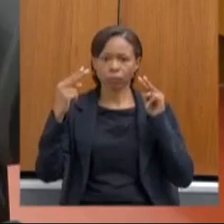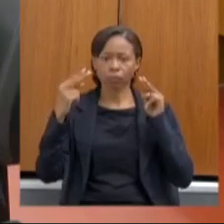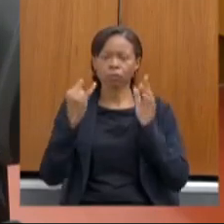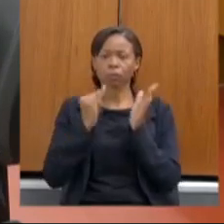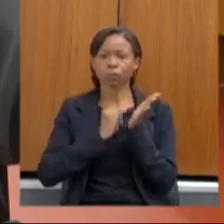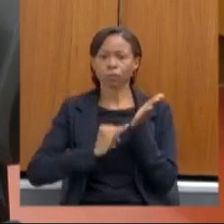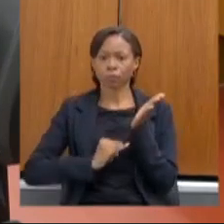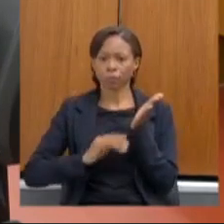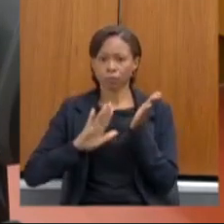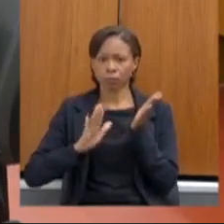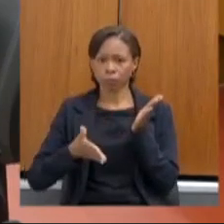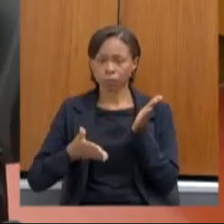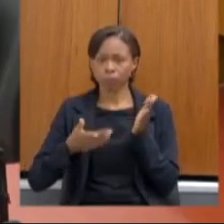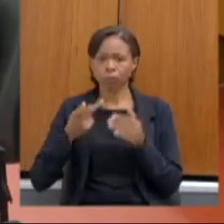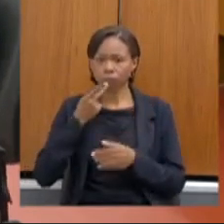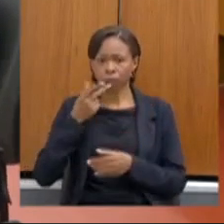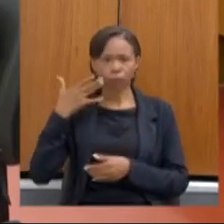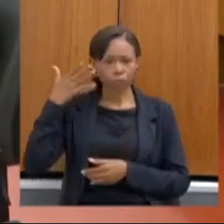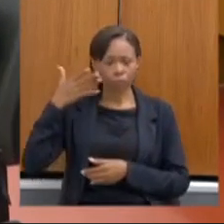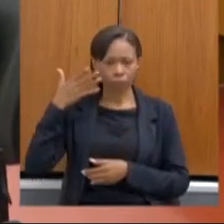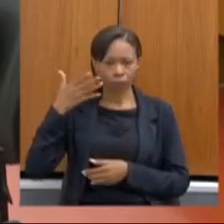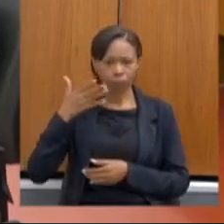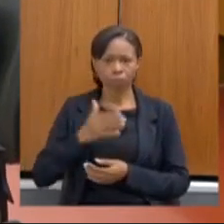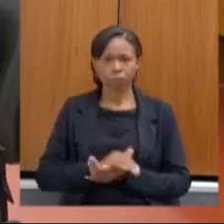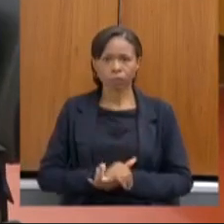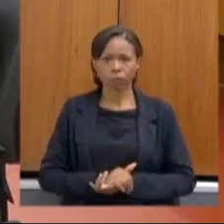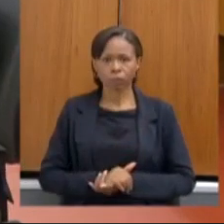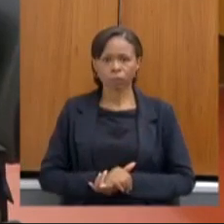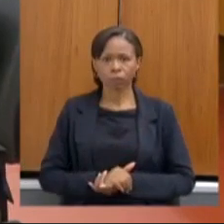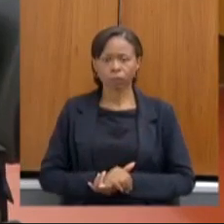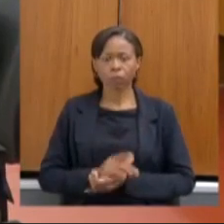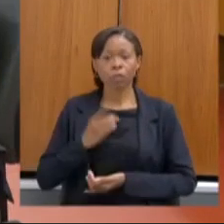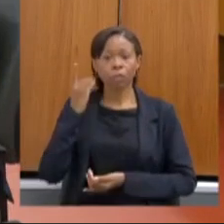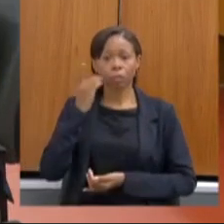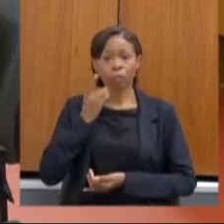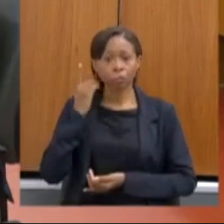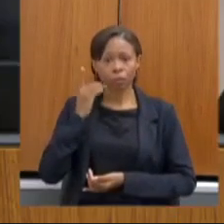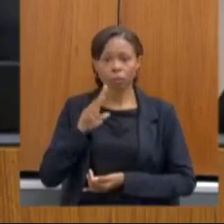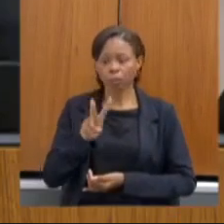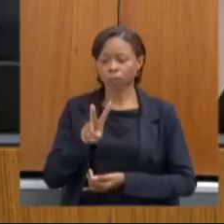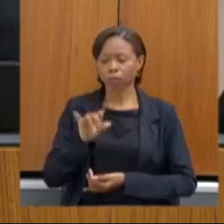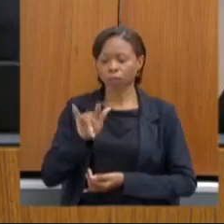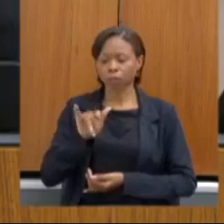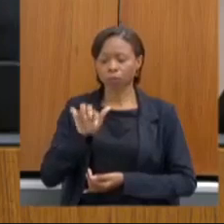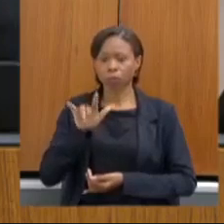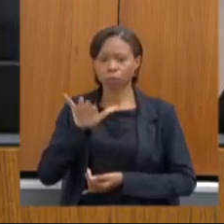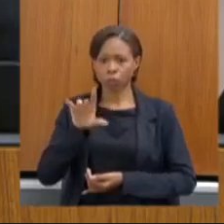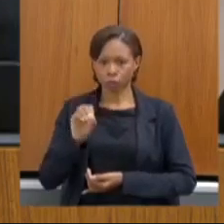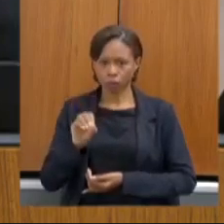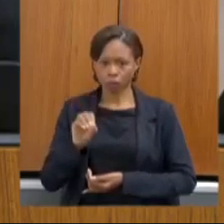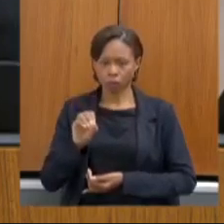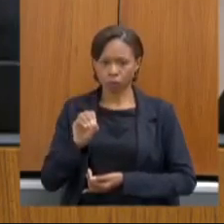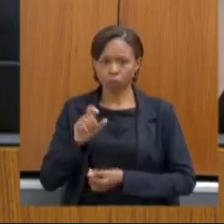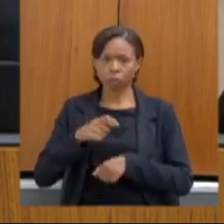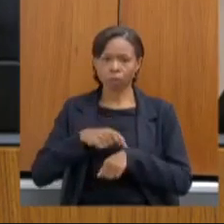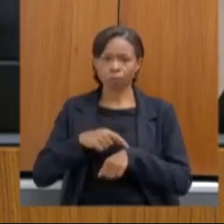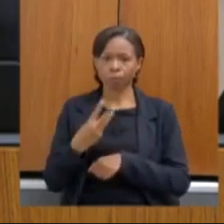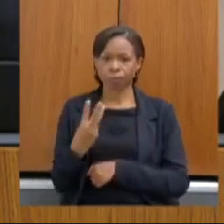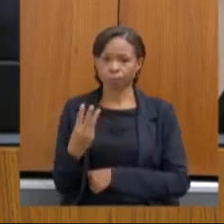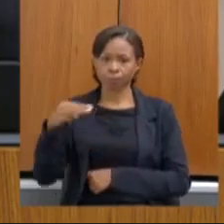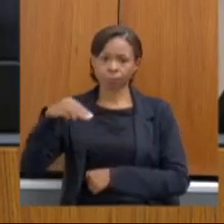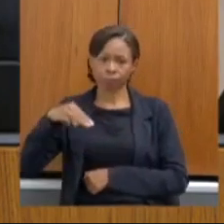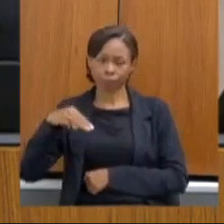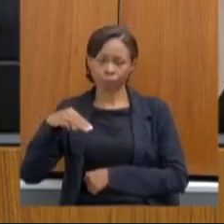inscrito aqui para fazer uso da palavra encaminho agora ao Deputado Virgílio Guimarães que tem até